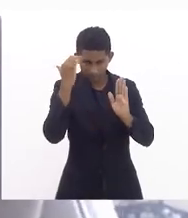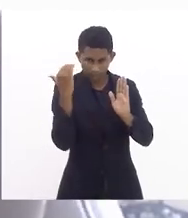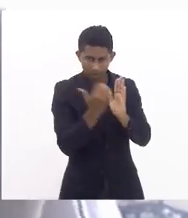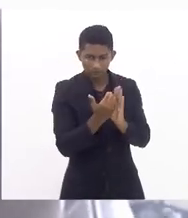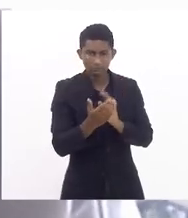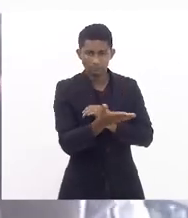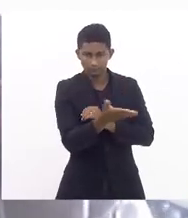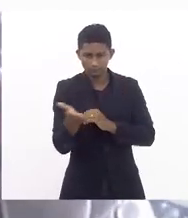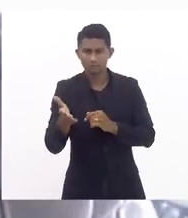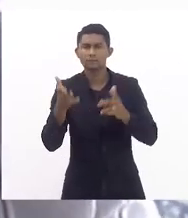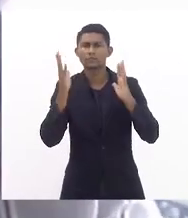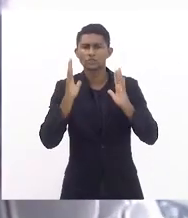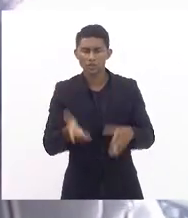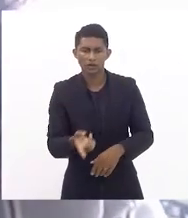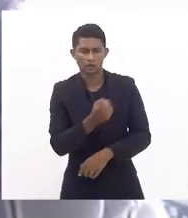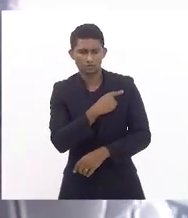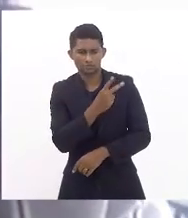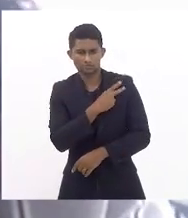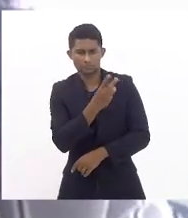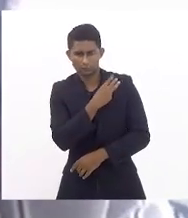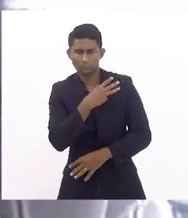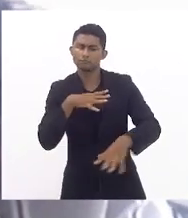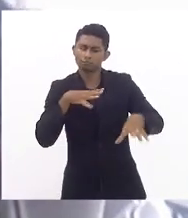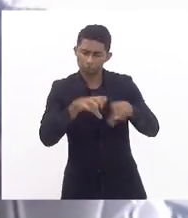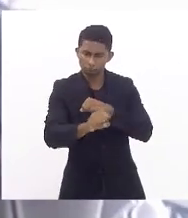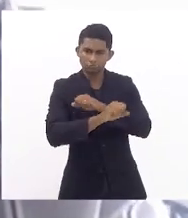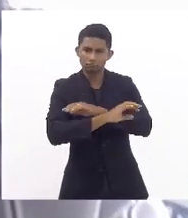84% deles concluíram o ensino médio. E